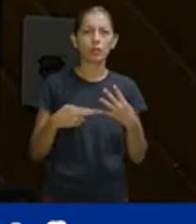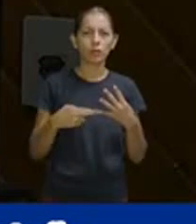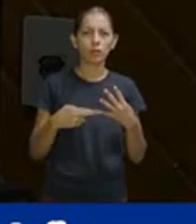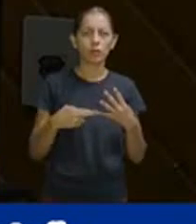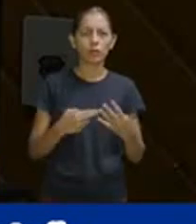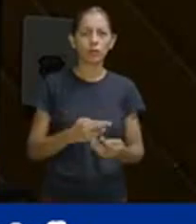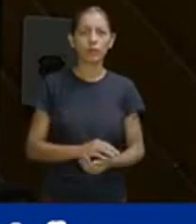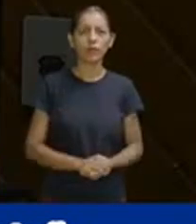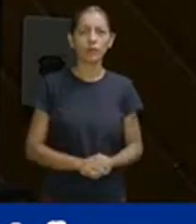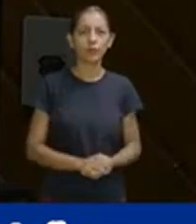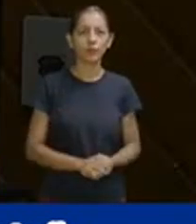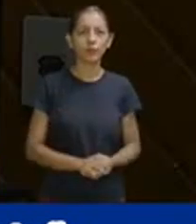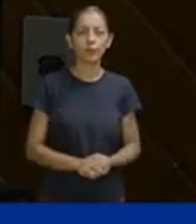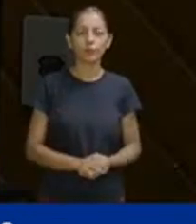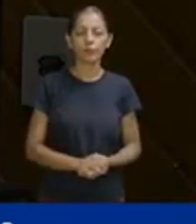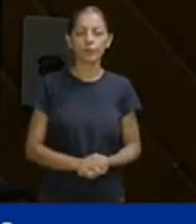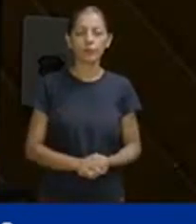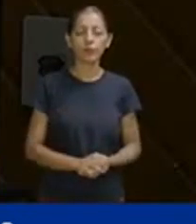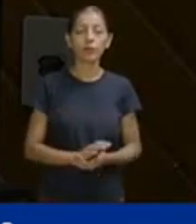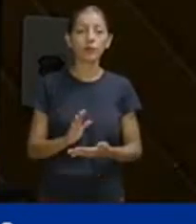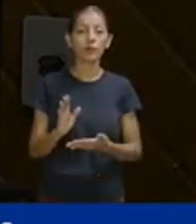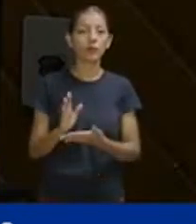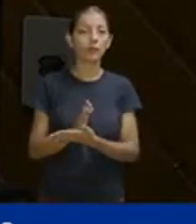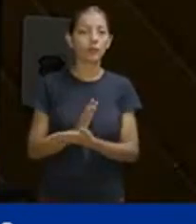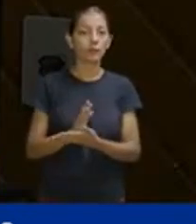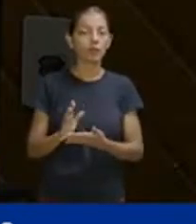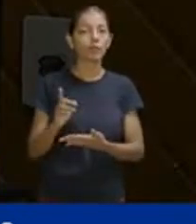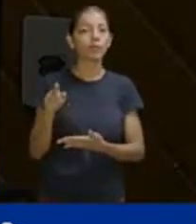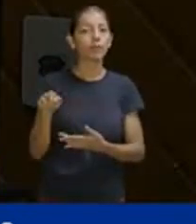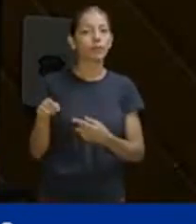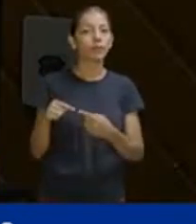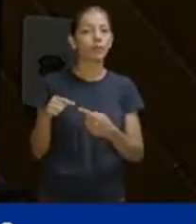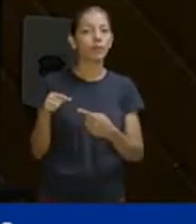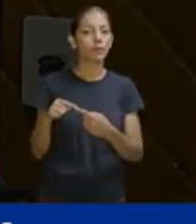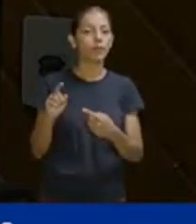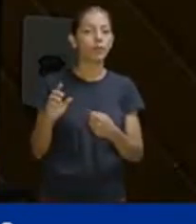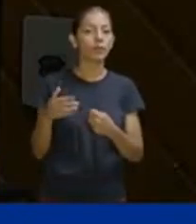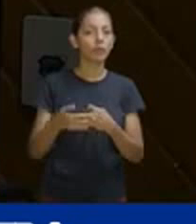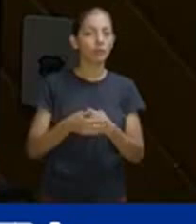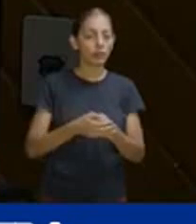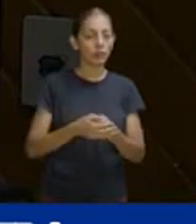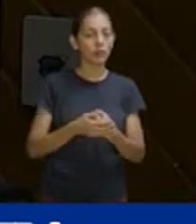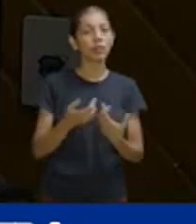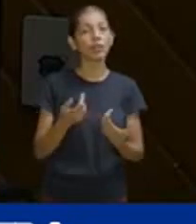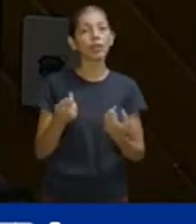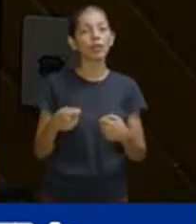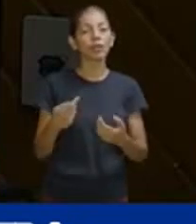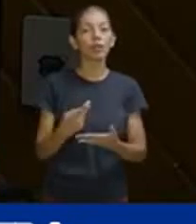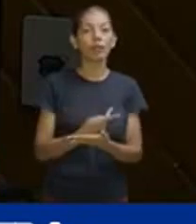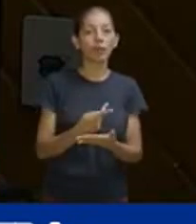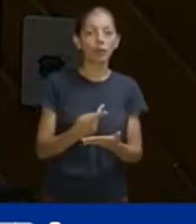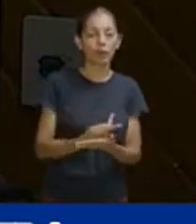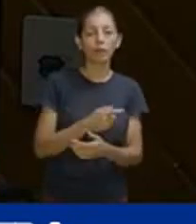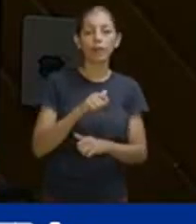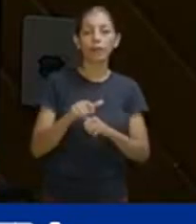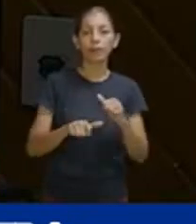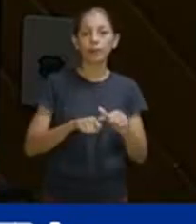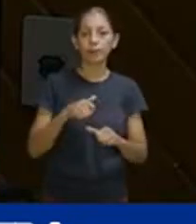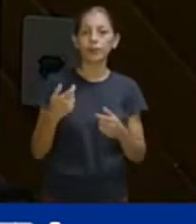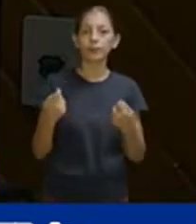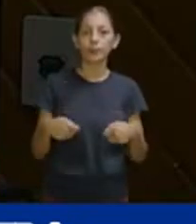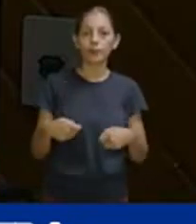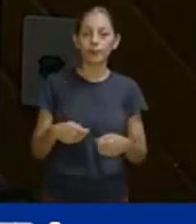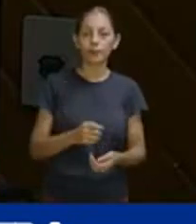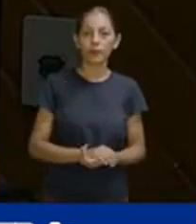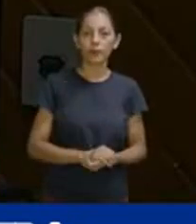integrativa, cabível para sanar omissão, contradição ou obscuridade, ou ainda para corrigir erro material no julgado, conforme dispõe